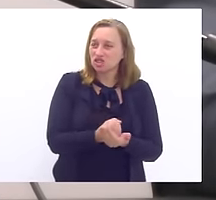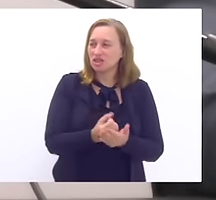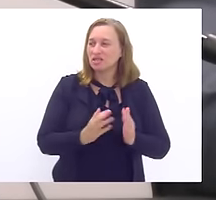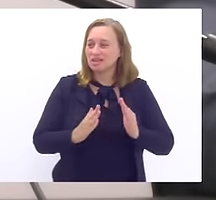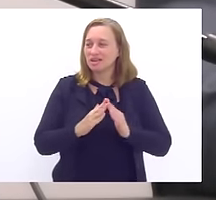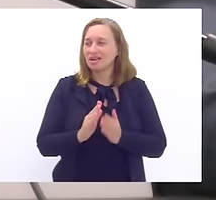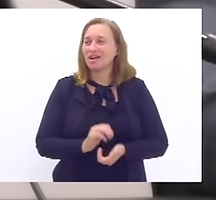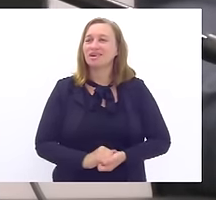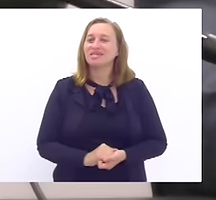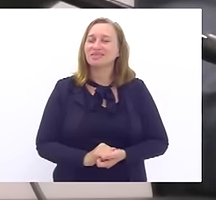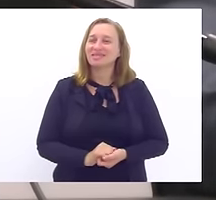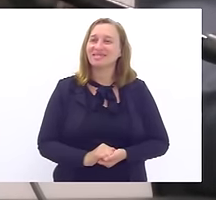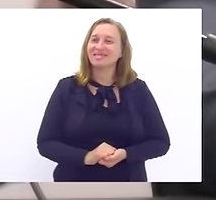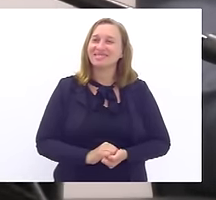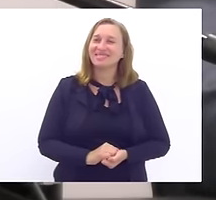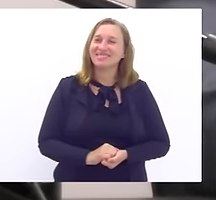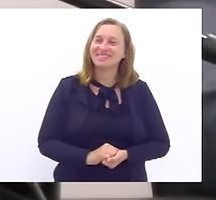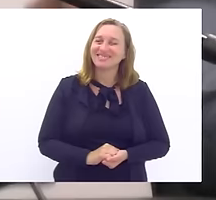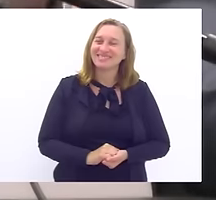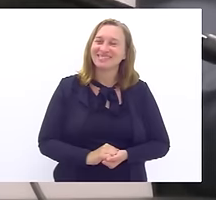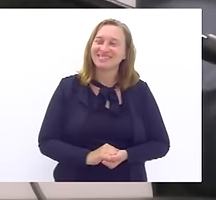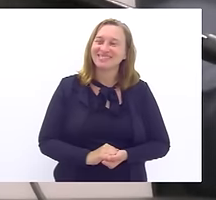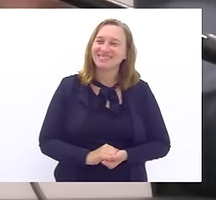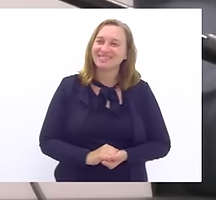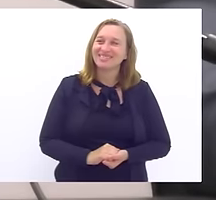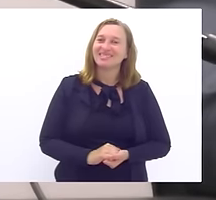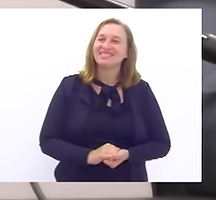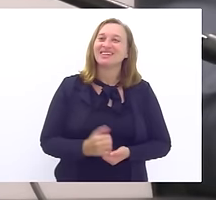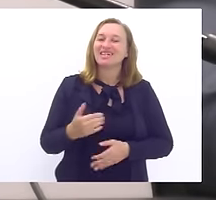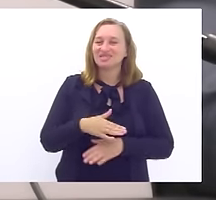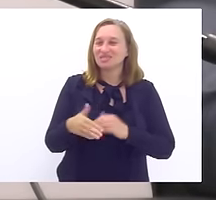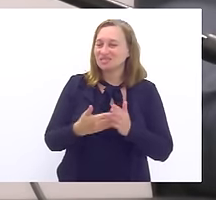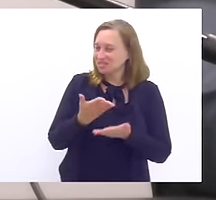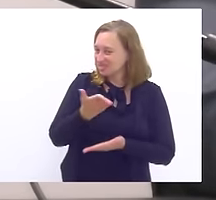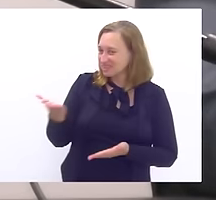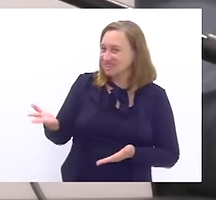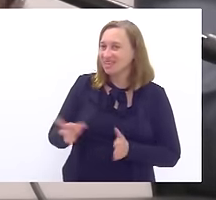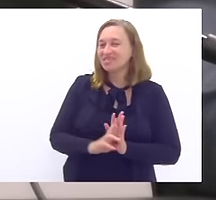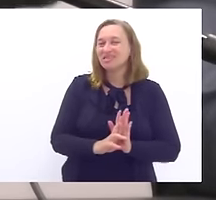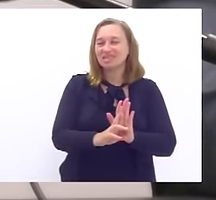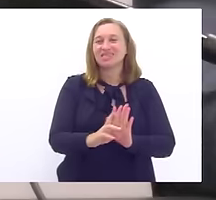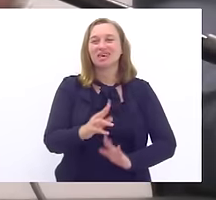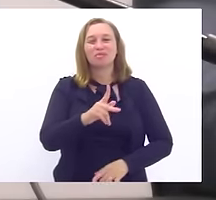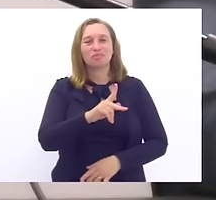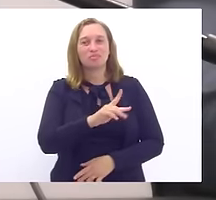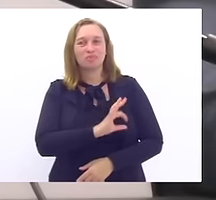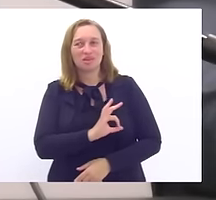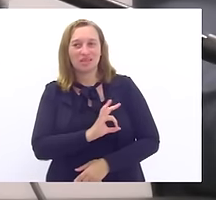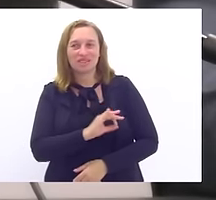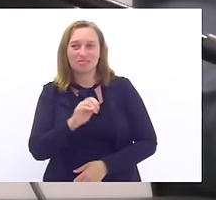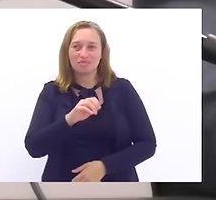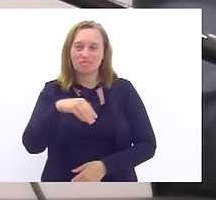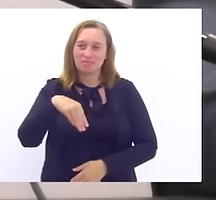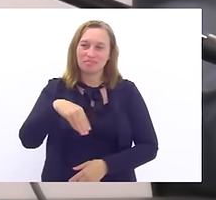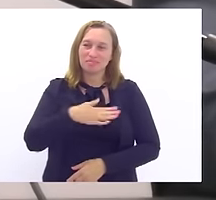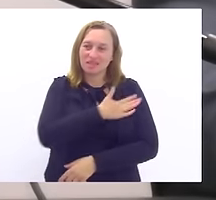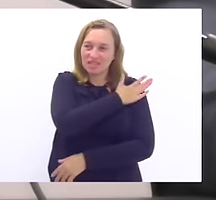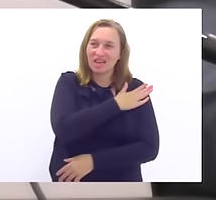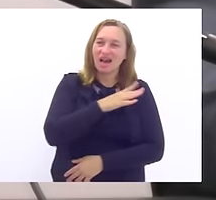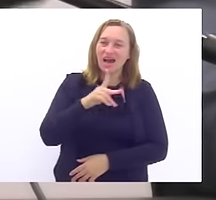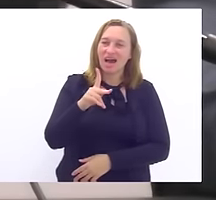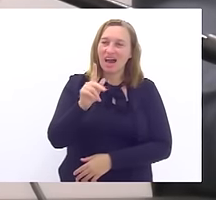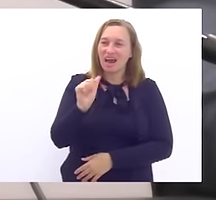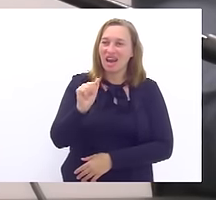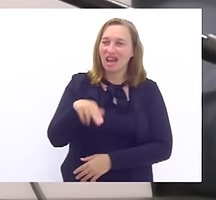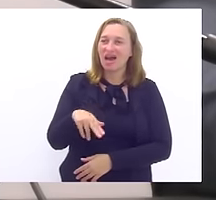e serve para o Coronel presente representando a polícia militar o Alan a própria pele